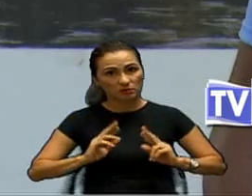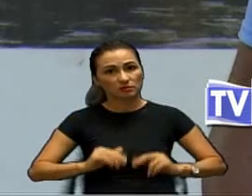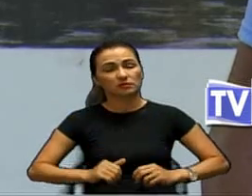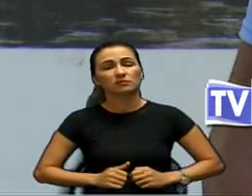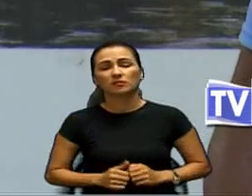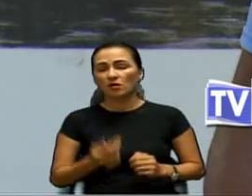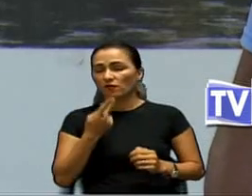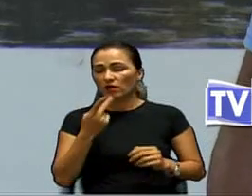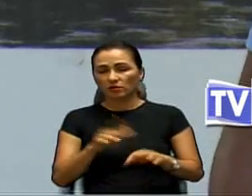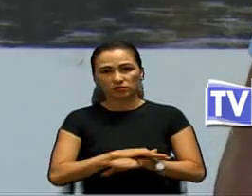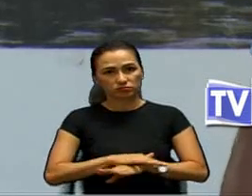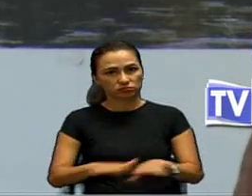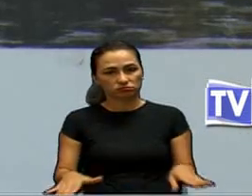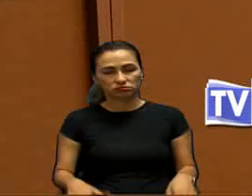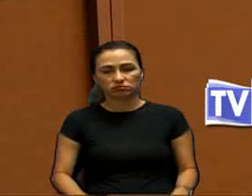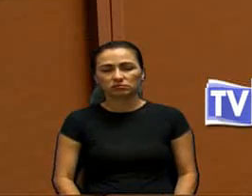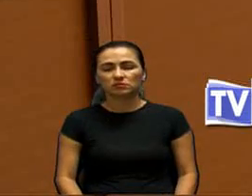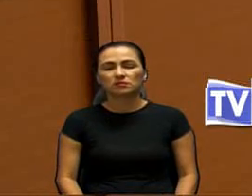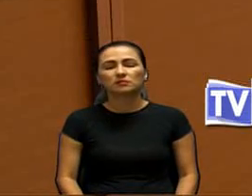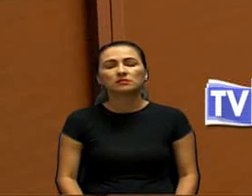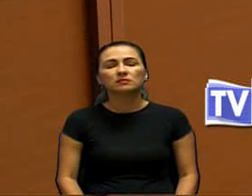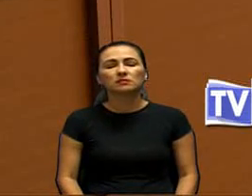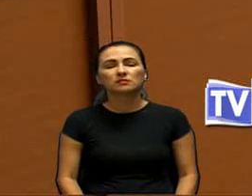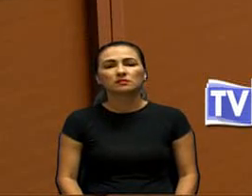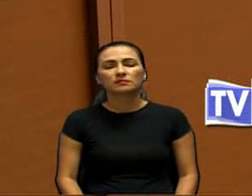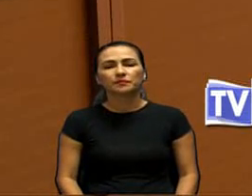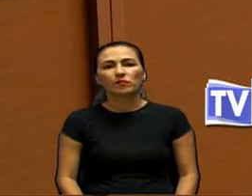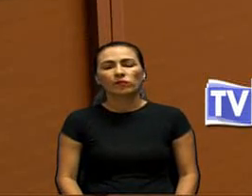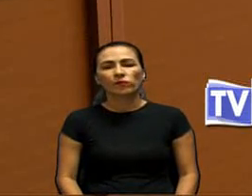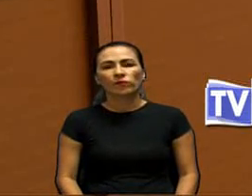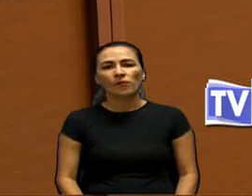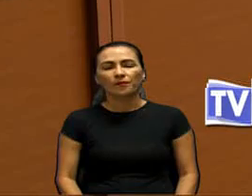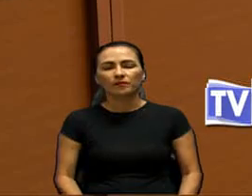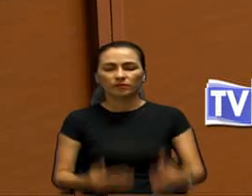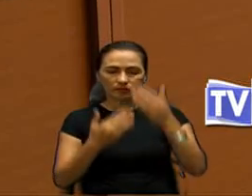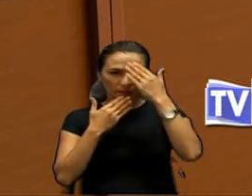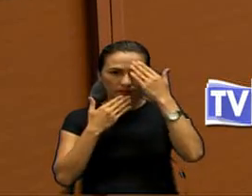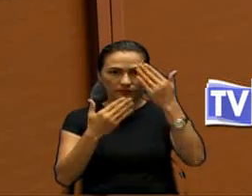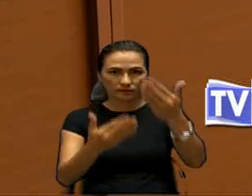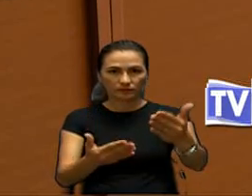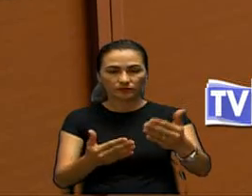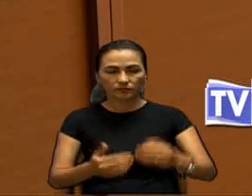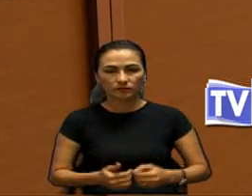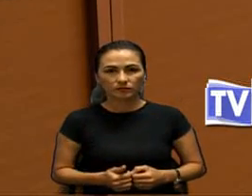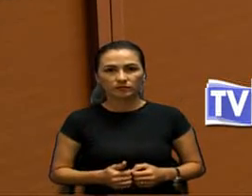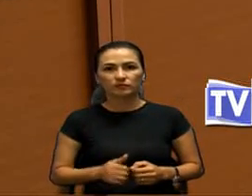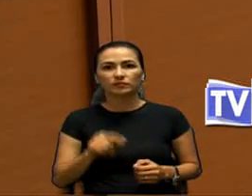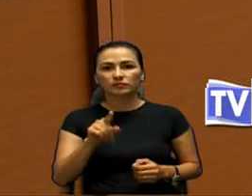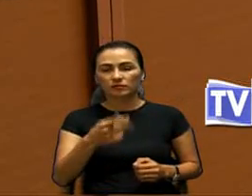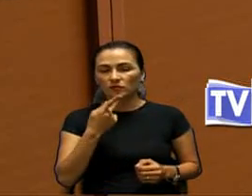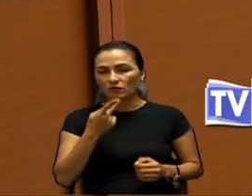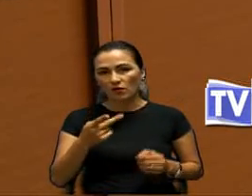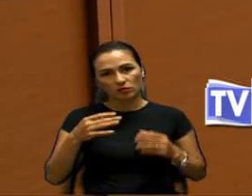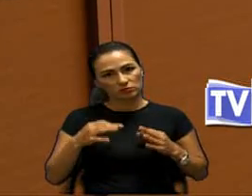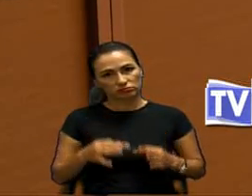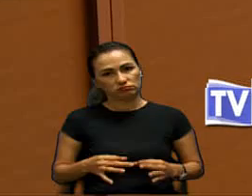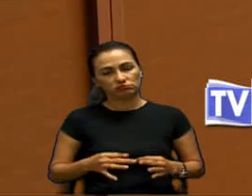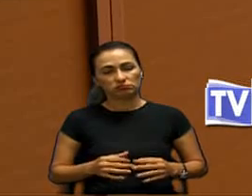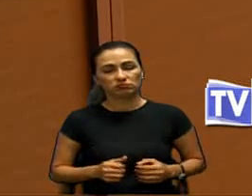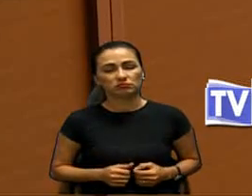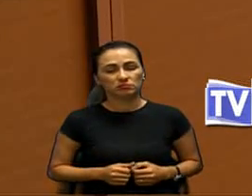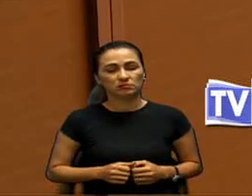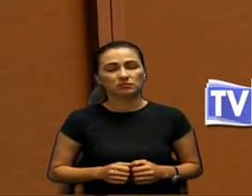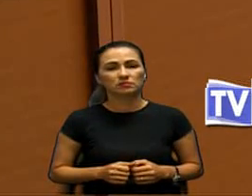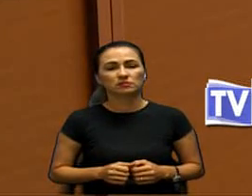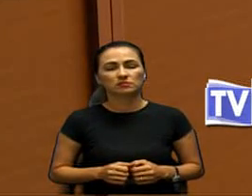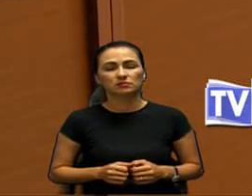dizer. Muito obrigado. Obrigado, Negracha, pela ponderação. A tribuna popular